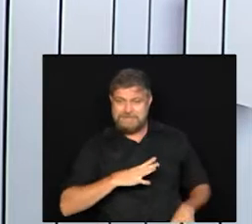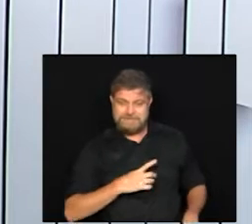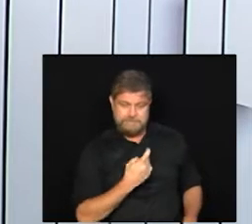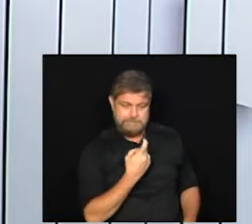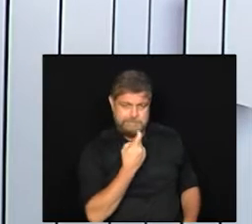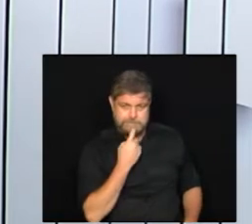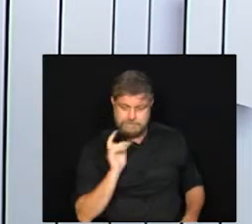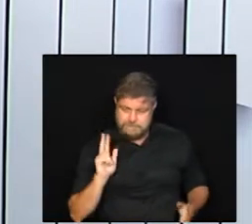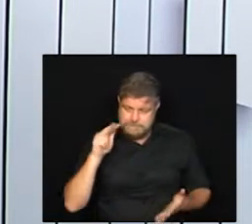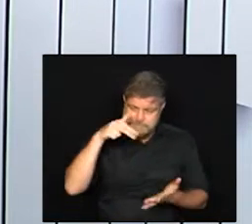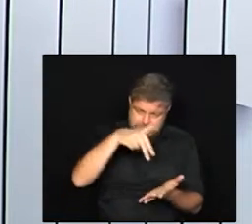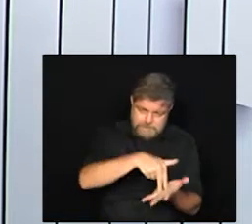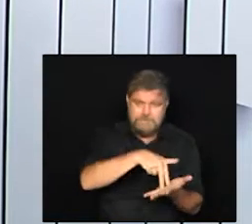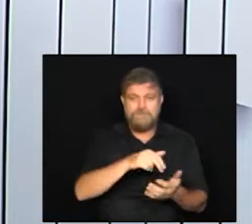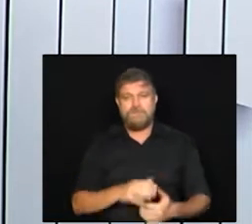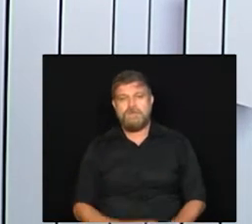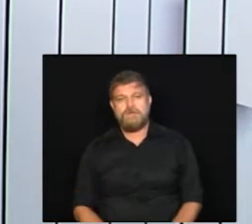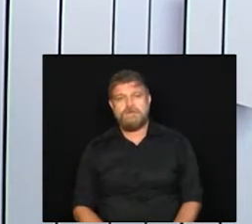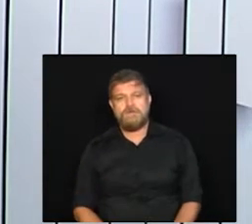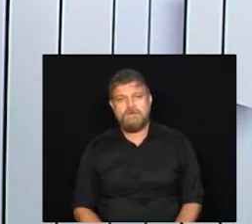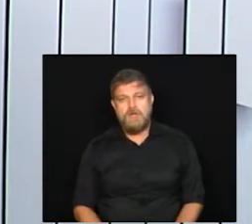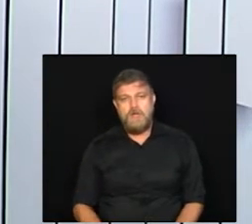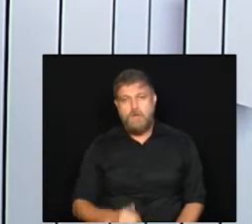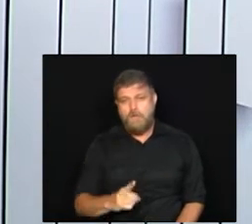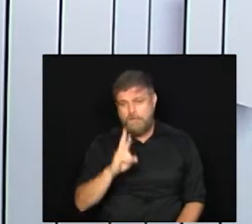de Campinas.